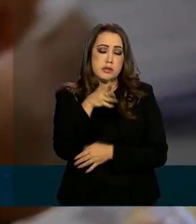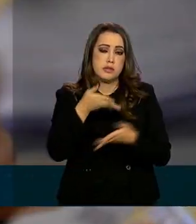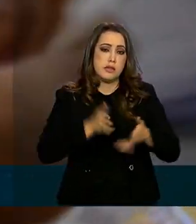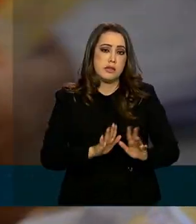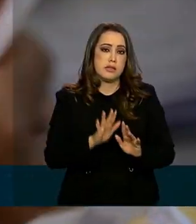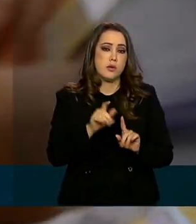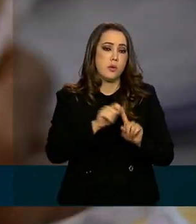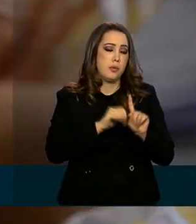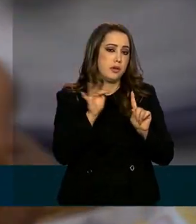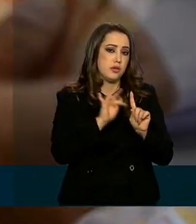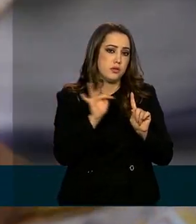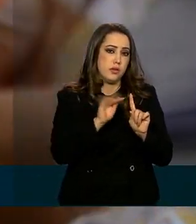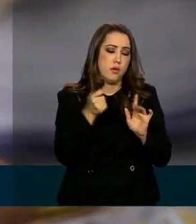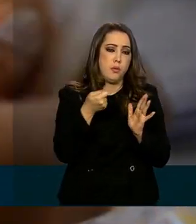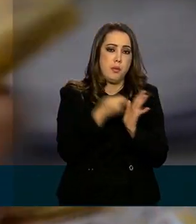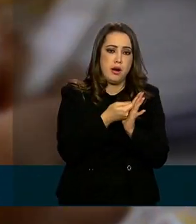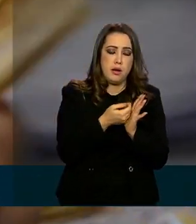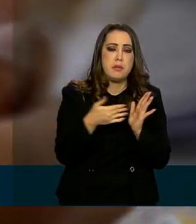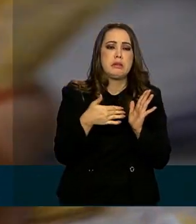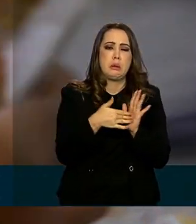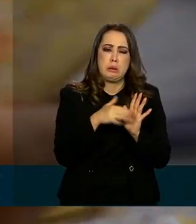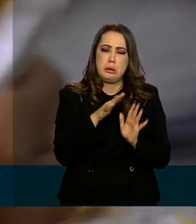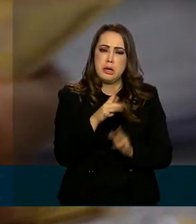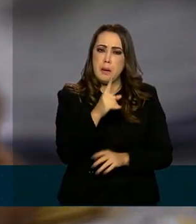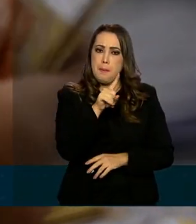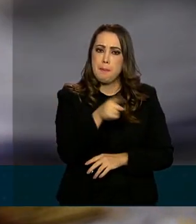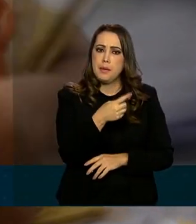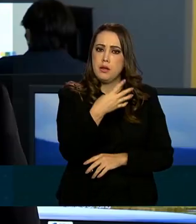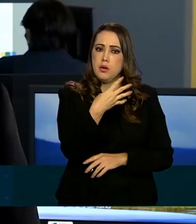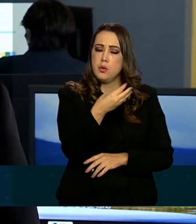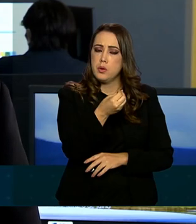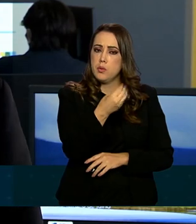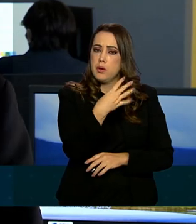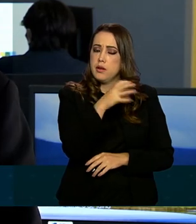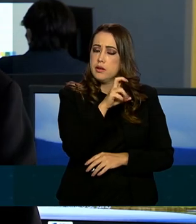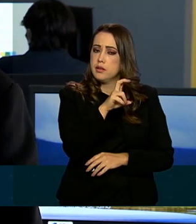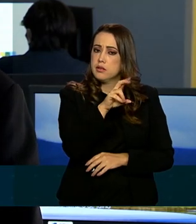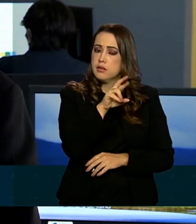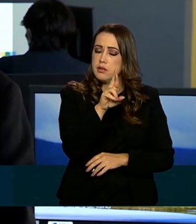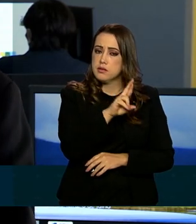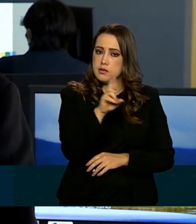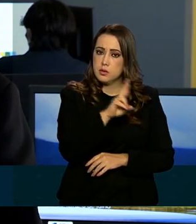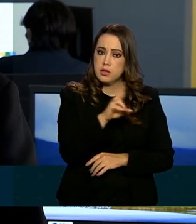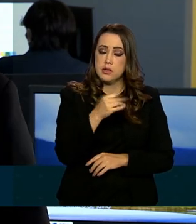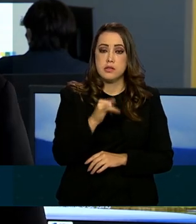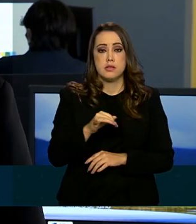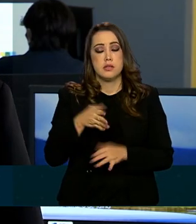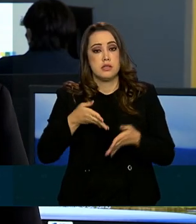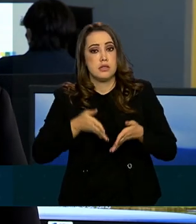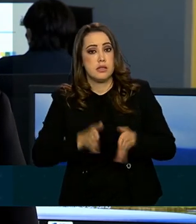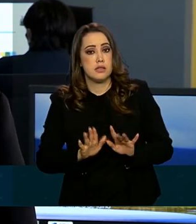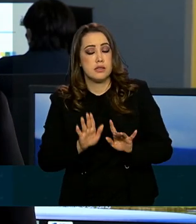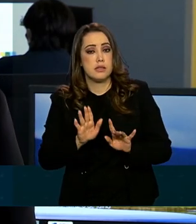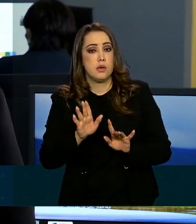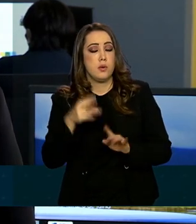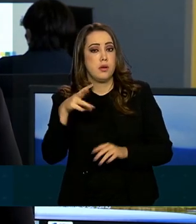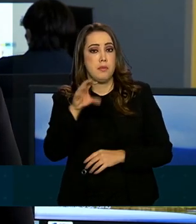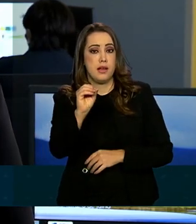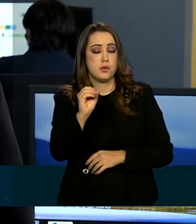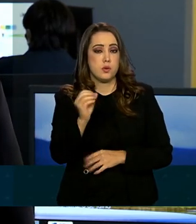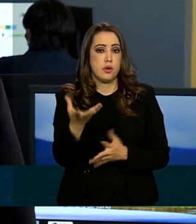mês de fevereiro. O valor pode chegar até R$.045. Quem nasceu em março vai receber na próxima segunda.